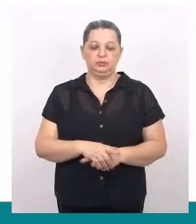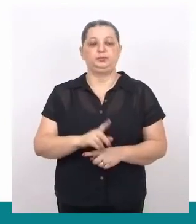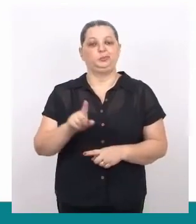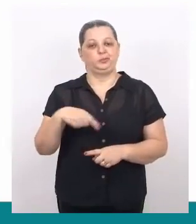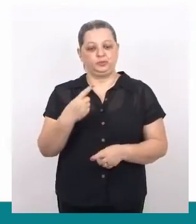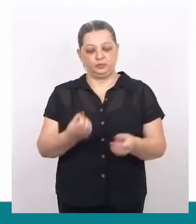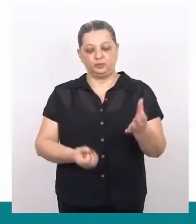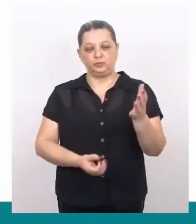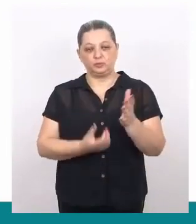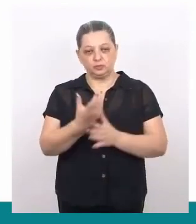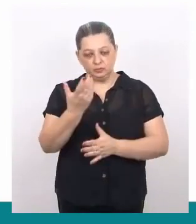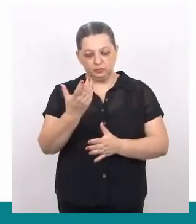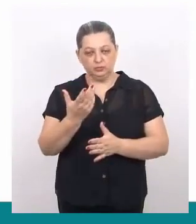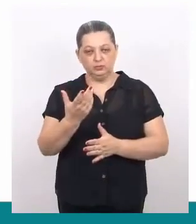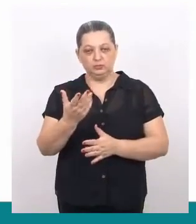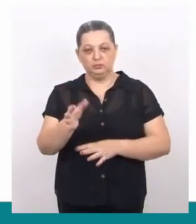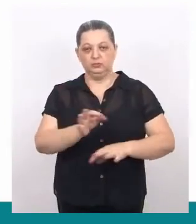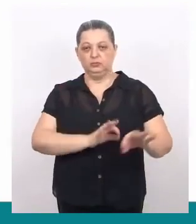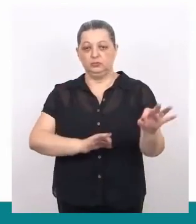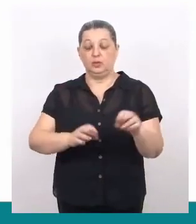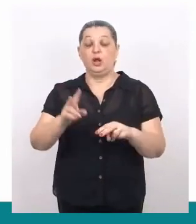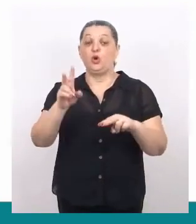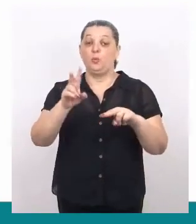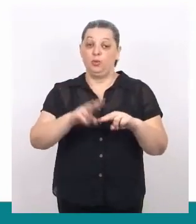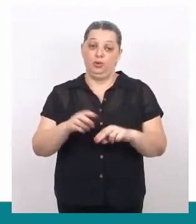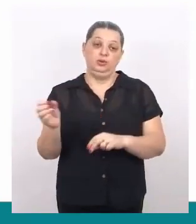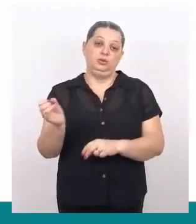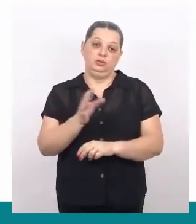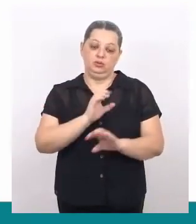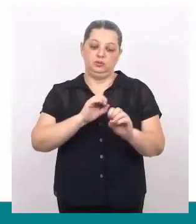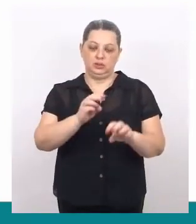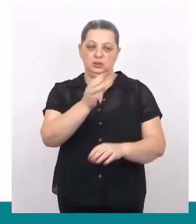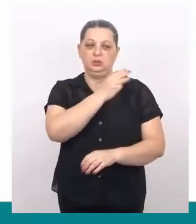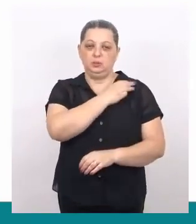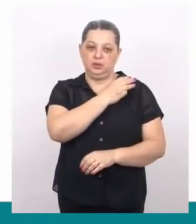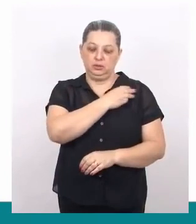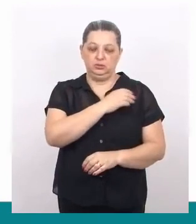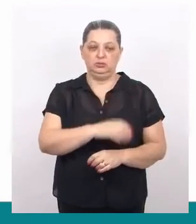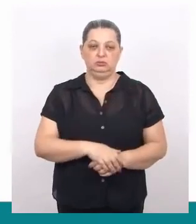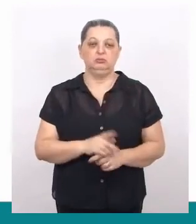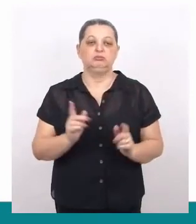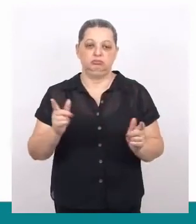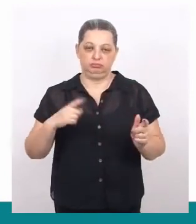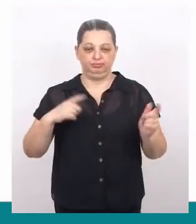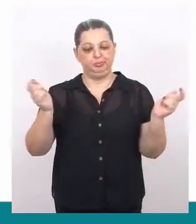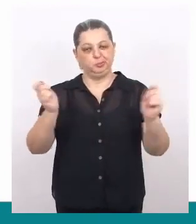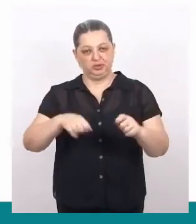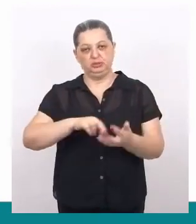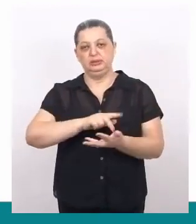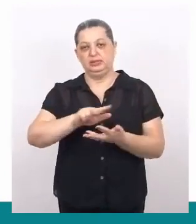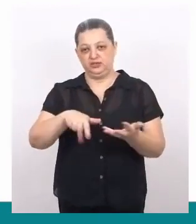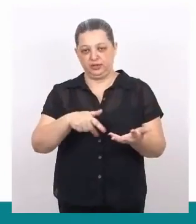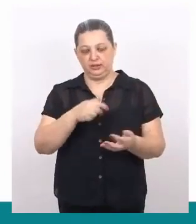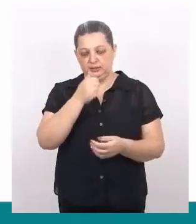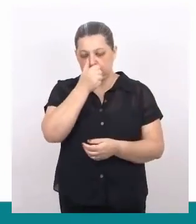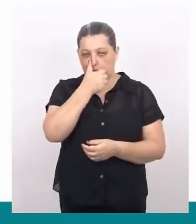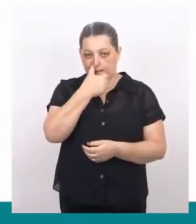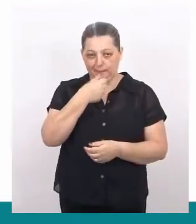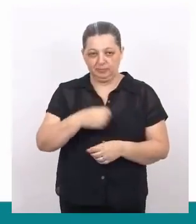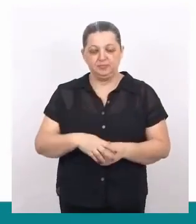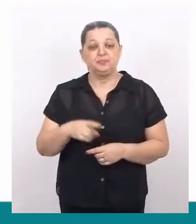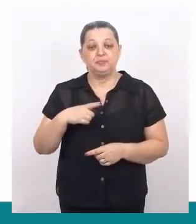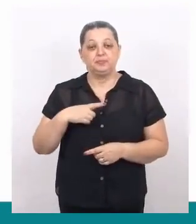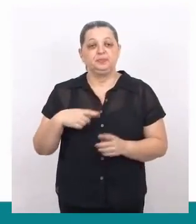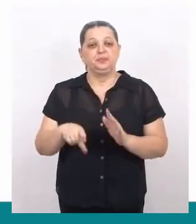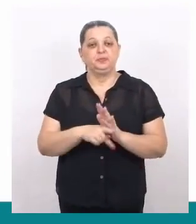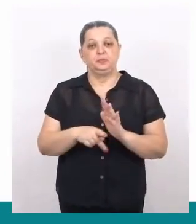construiu por causa do novo ensino médio e que trazem toda essa flexibilidade que eu falei aqui mais cedo. E vão ter também os componentes